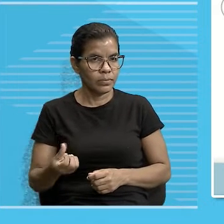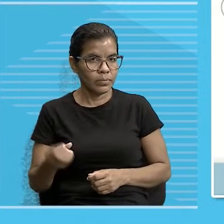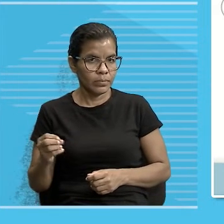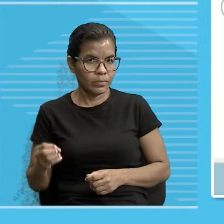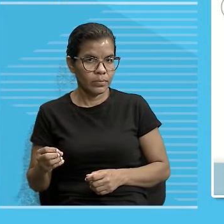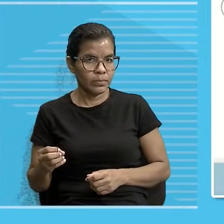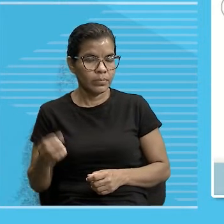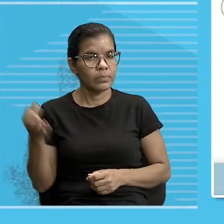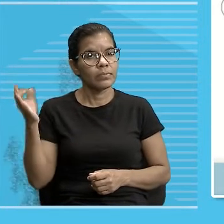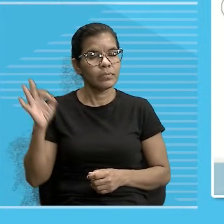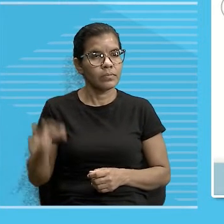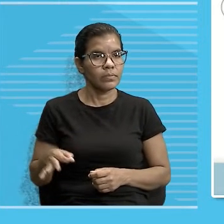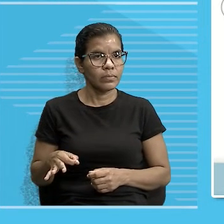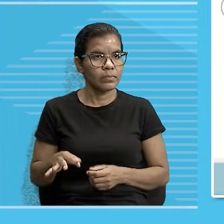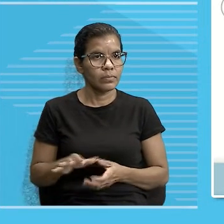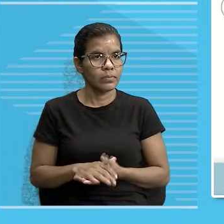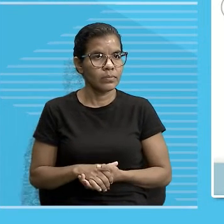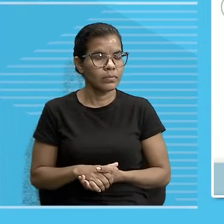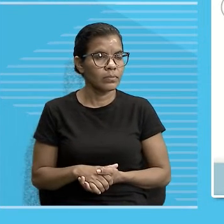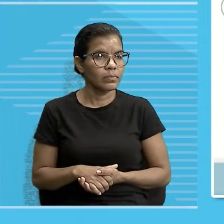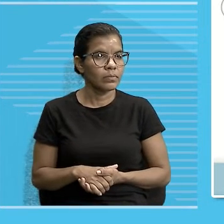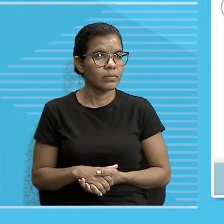160, confere?